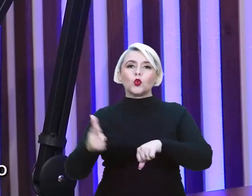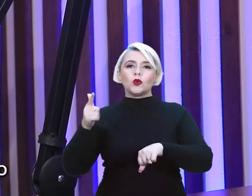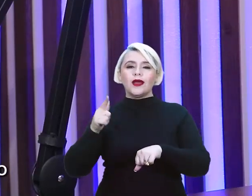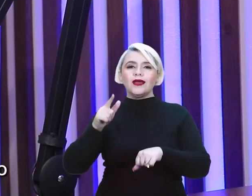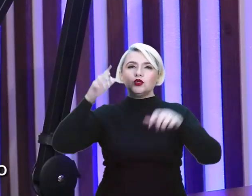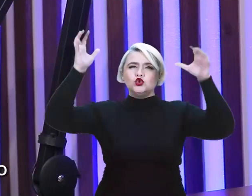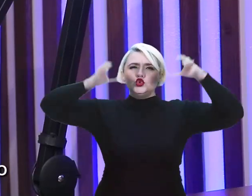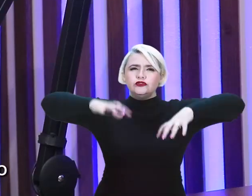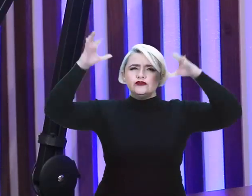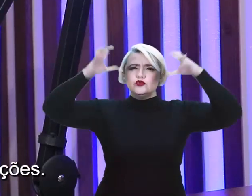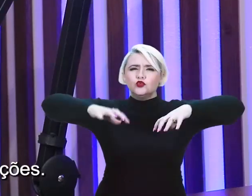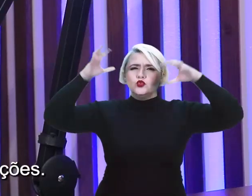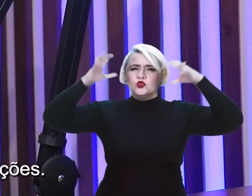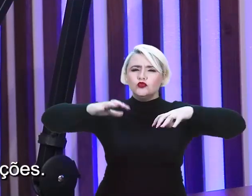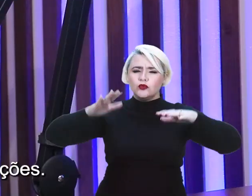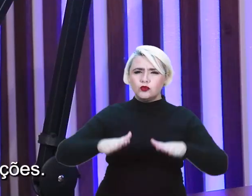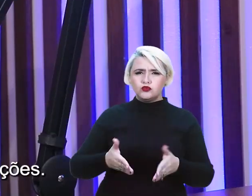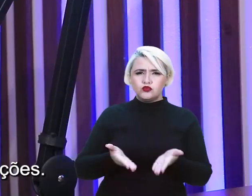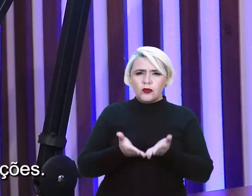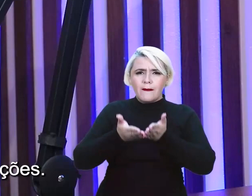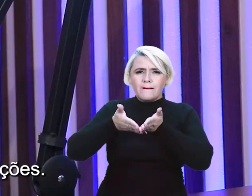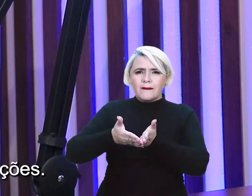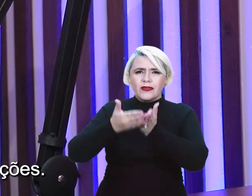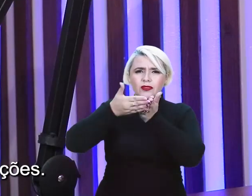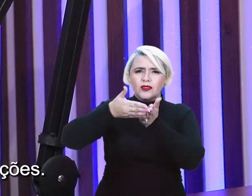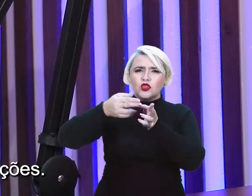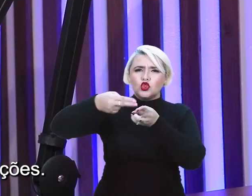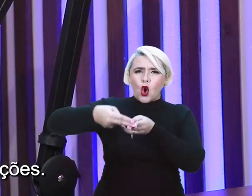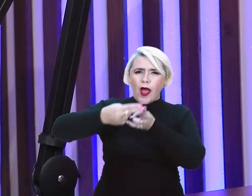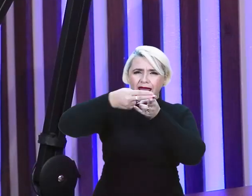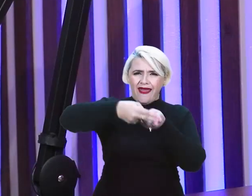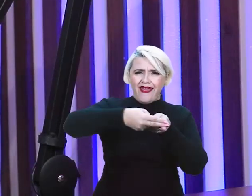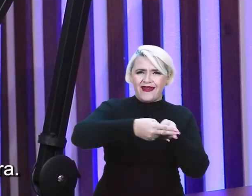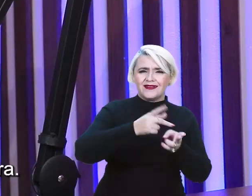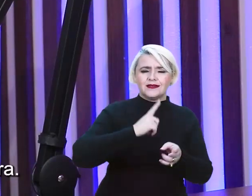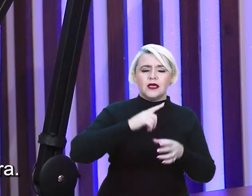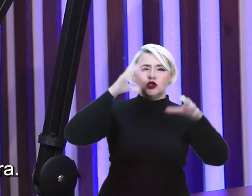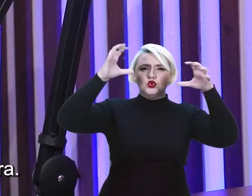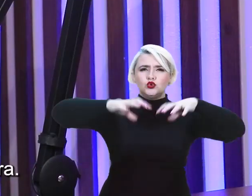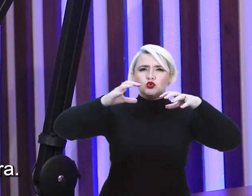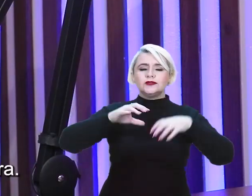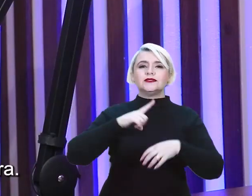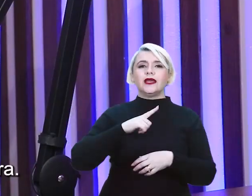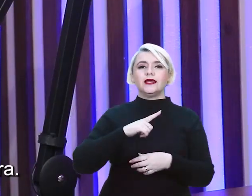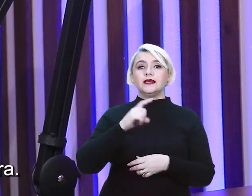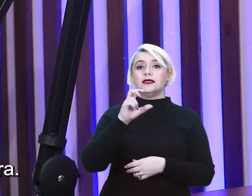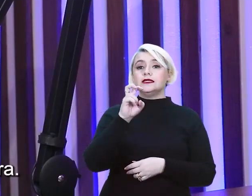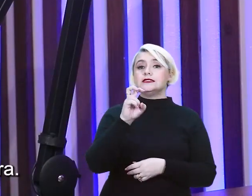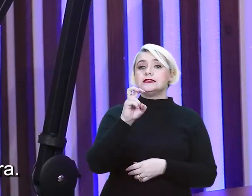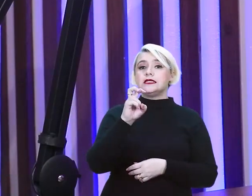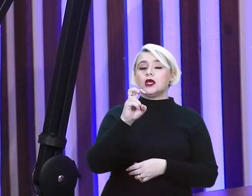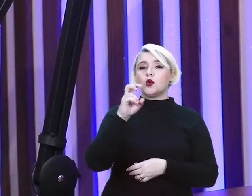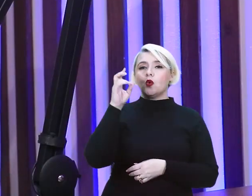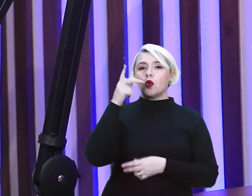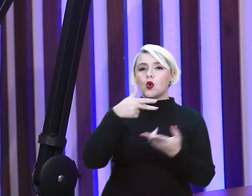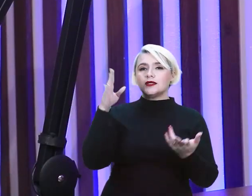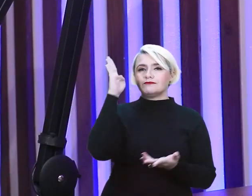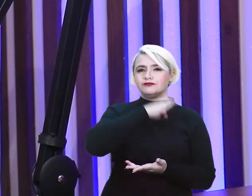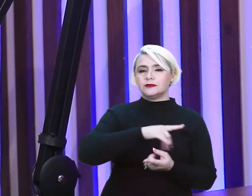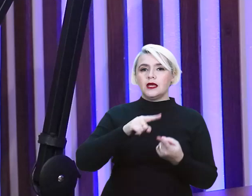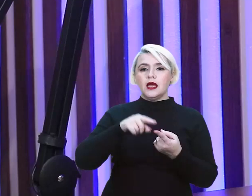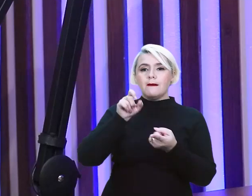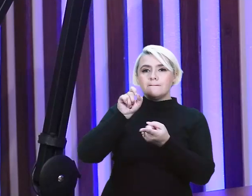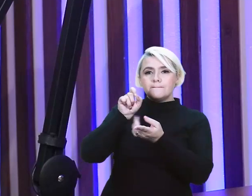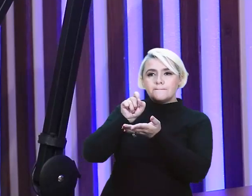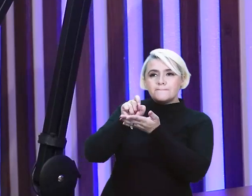dilúvio é a quarta maldição na Bíblia. Uhum. Nós temos 5 maldições, né? Uhum. A expulsão de Noé é a primeira, não é